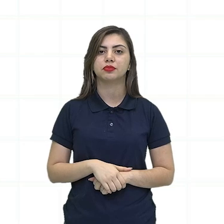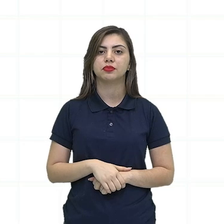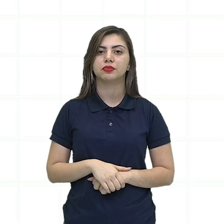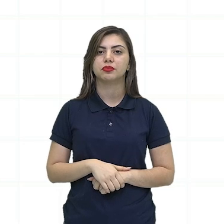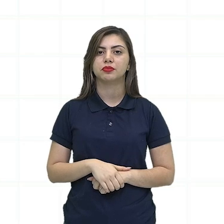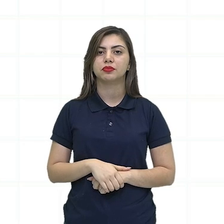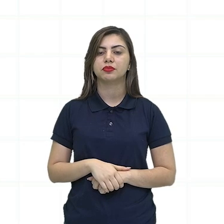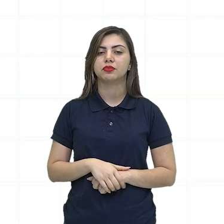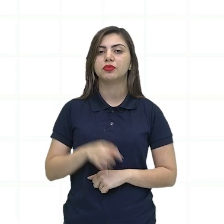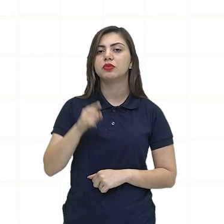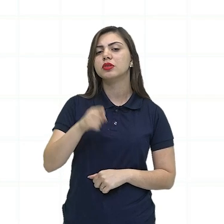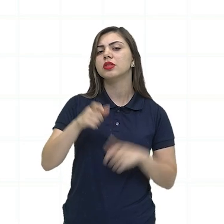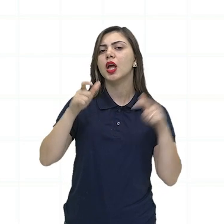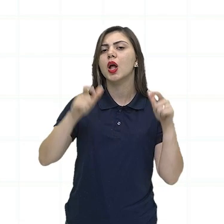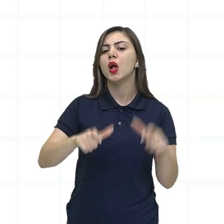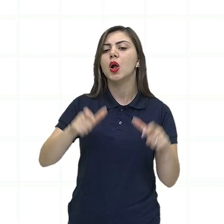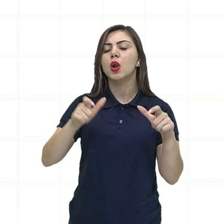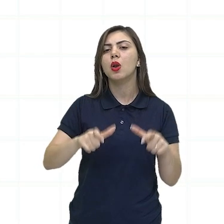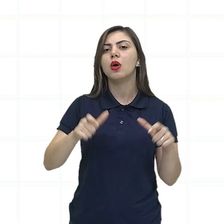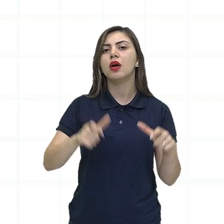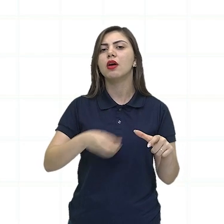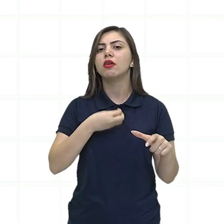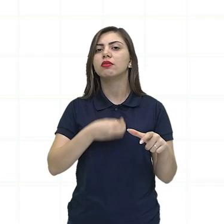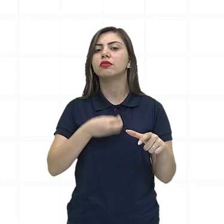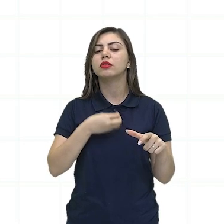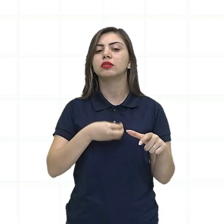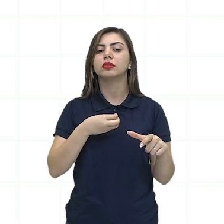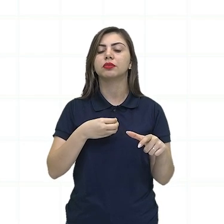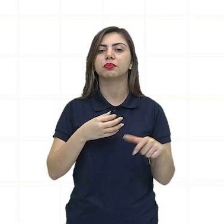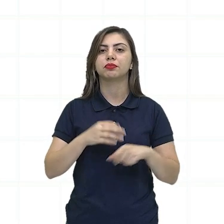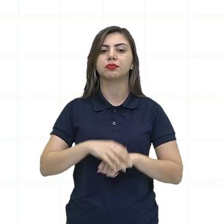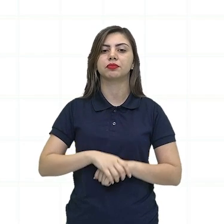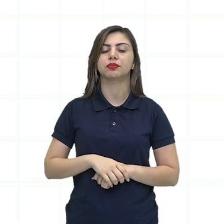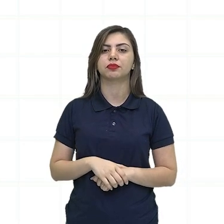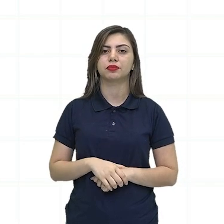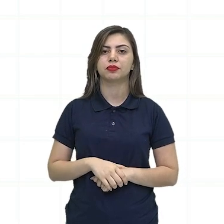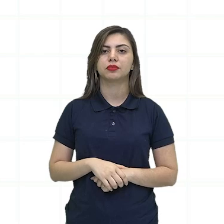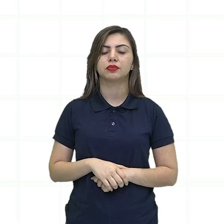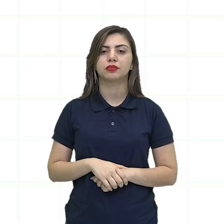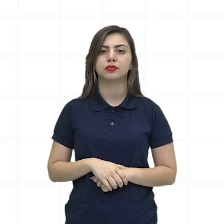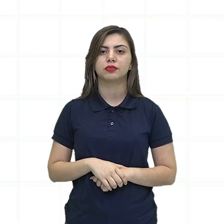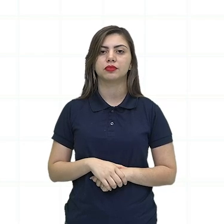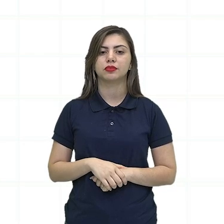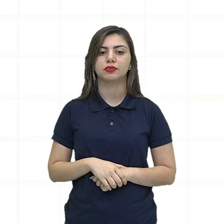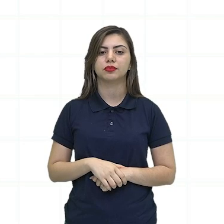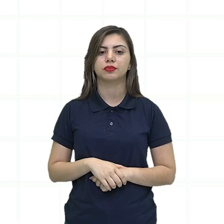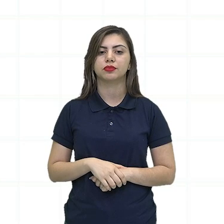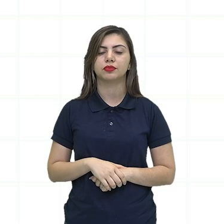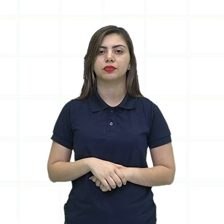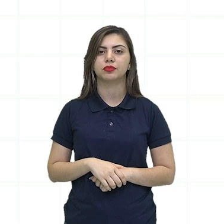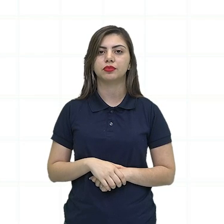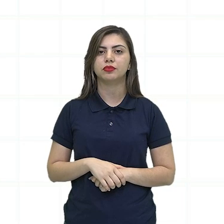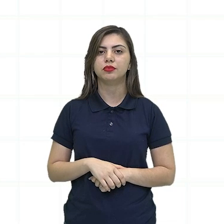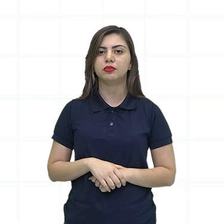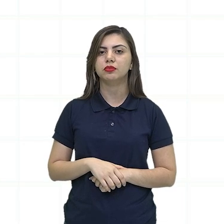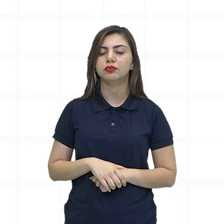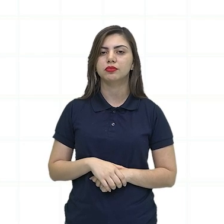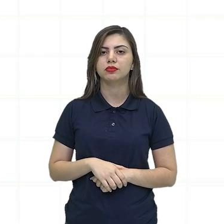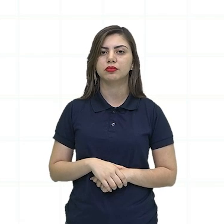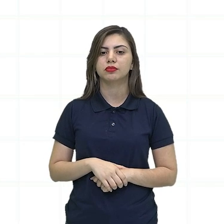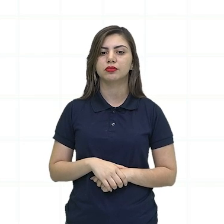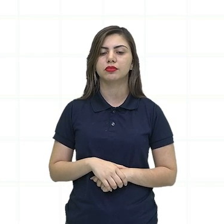from? De onde você é? And what's your current job or profession? Qual é o